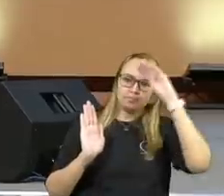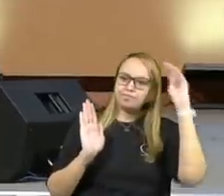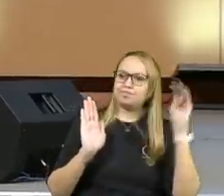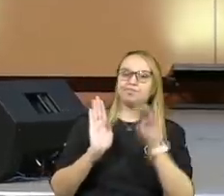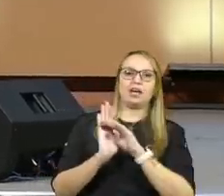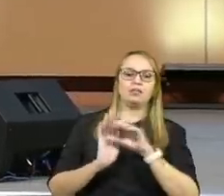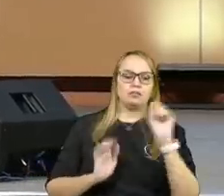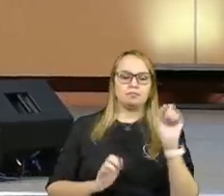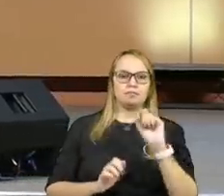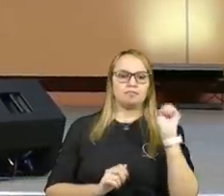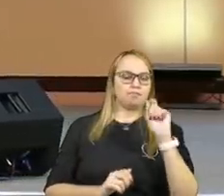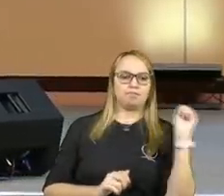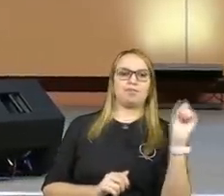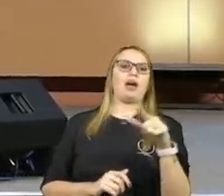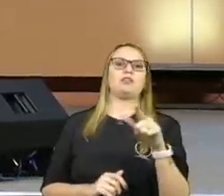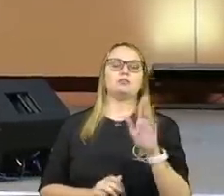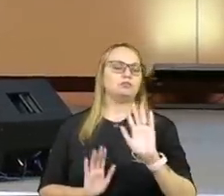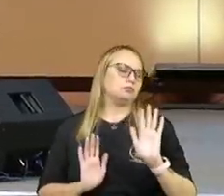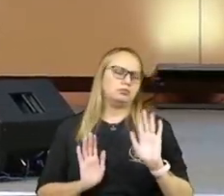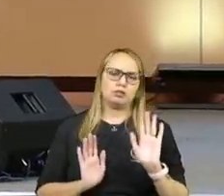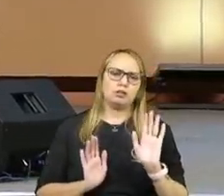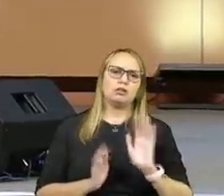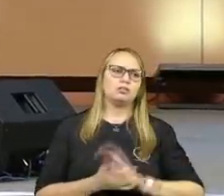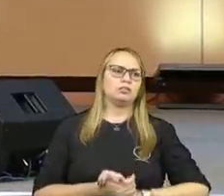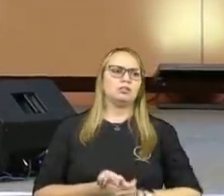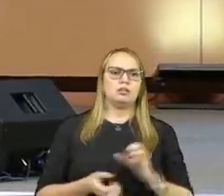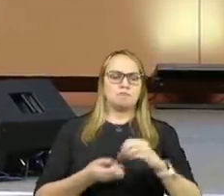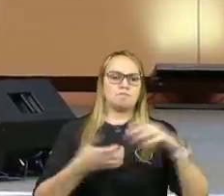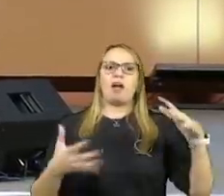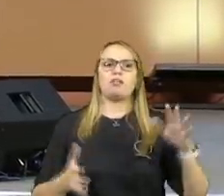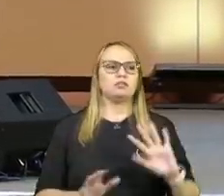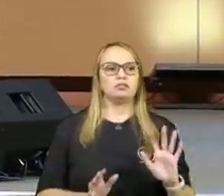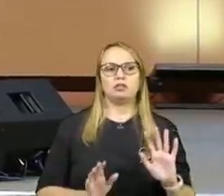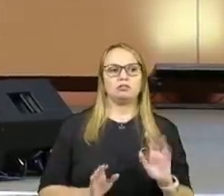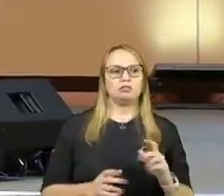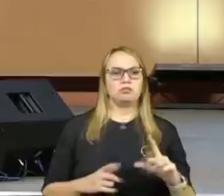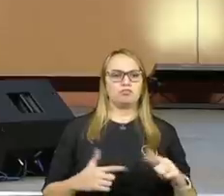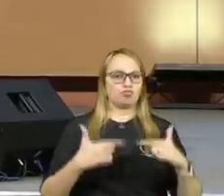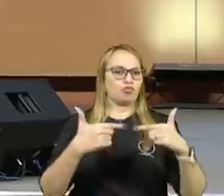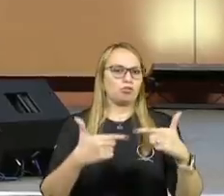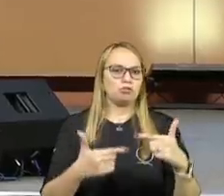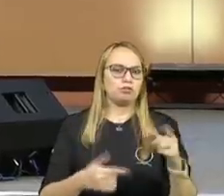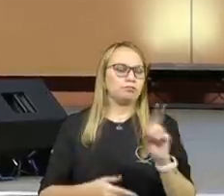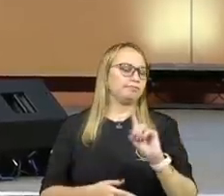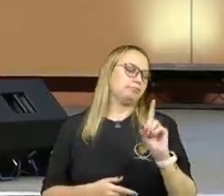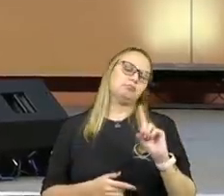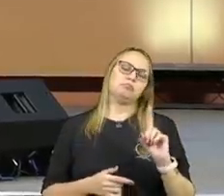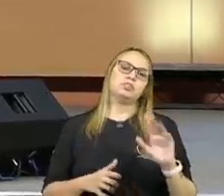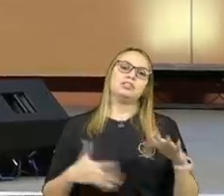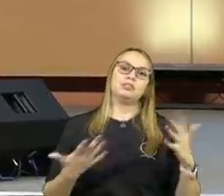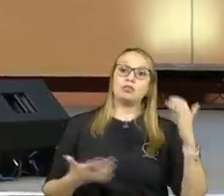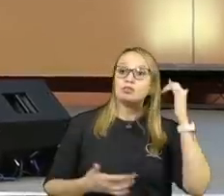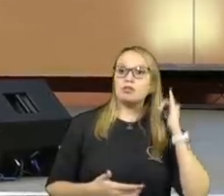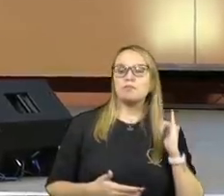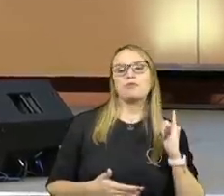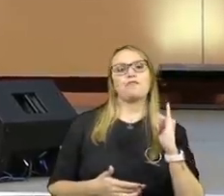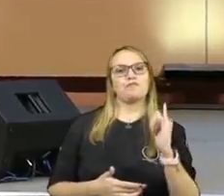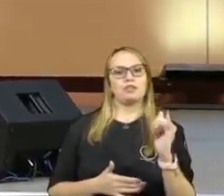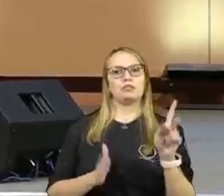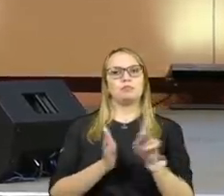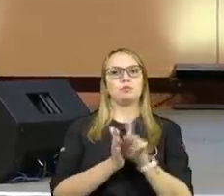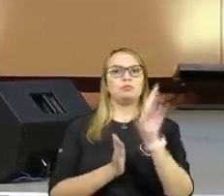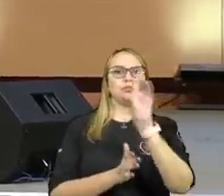Nada é mágico. Nada é o léu da sorte. Então, eu quero ser profeta de Deus para